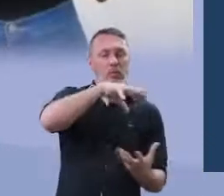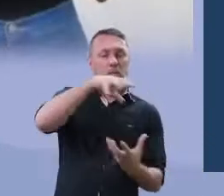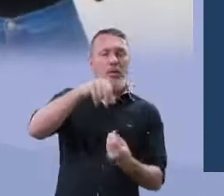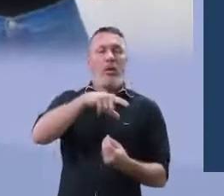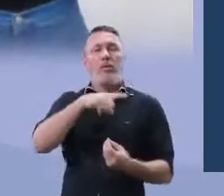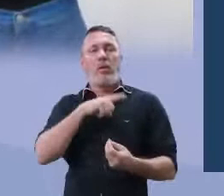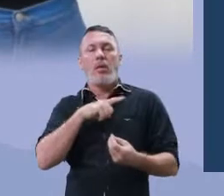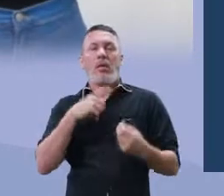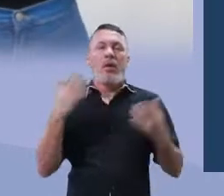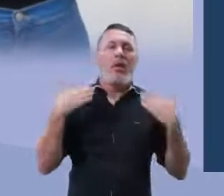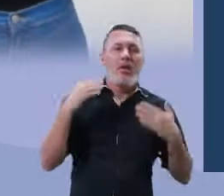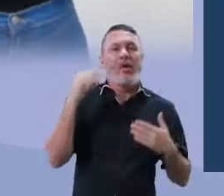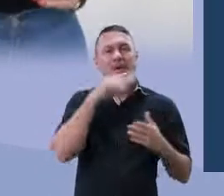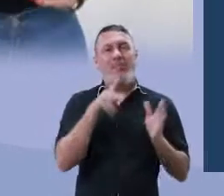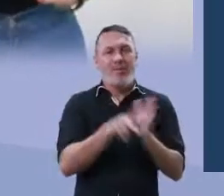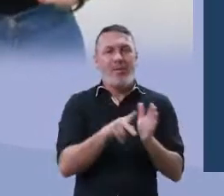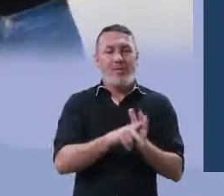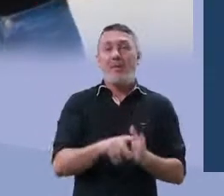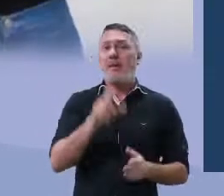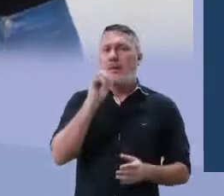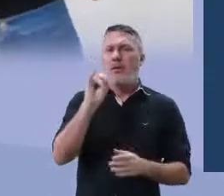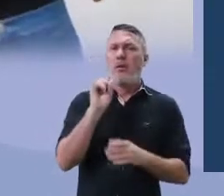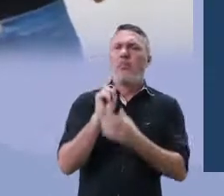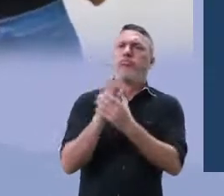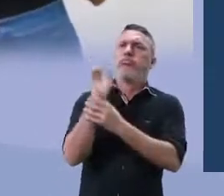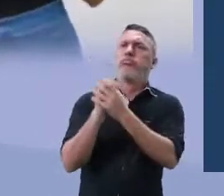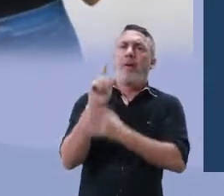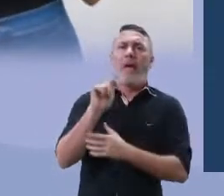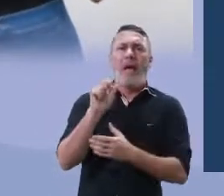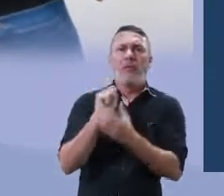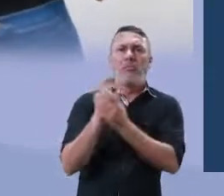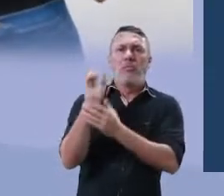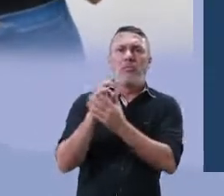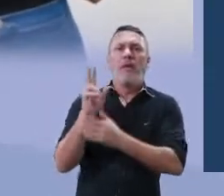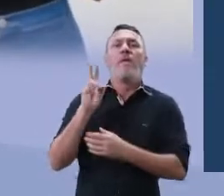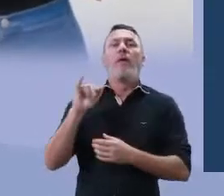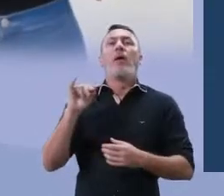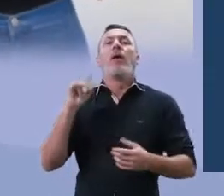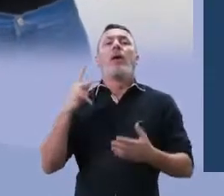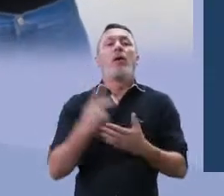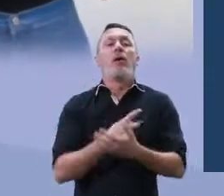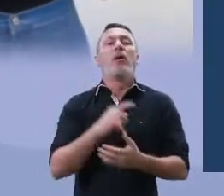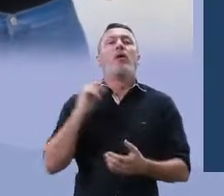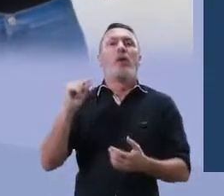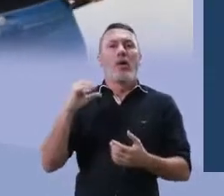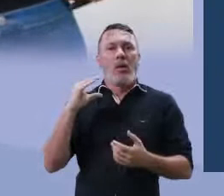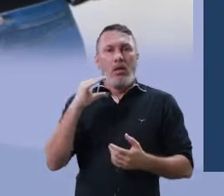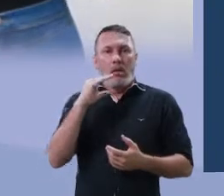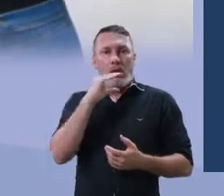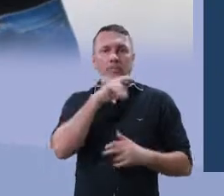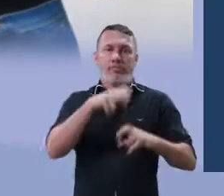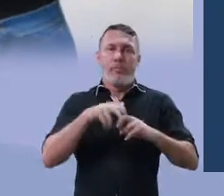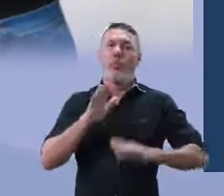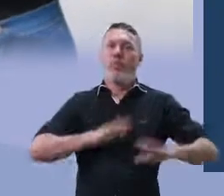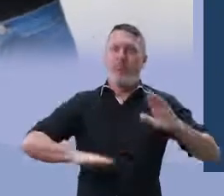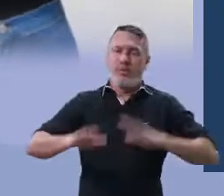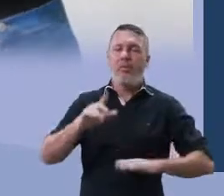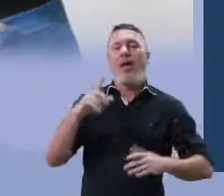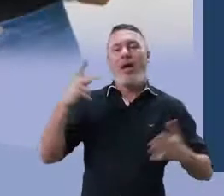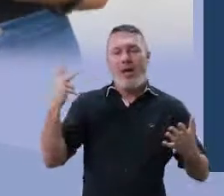manter a temperatura da Terra constante. Quando a gente tem a liberação muito grande desses gases, essa temperatura acaba,